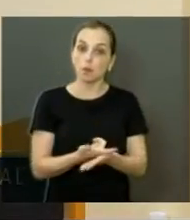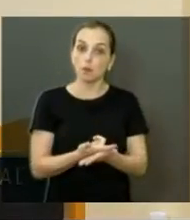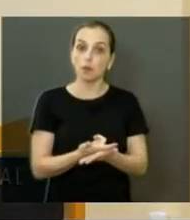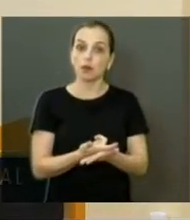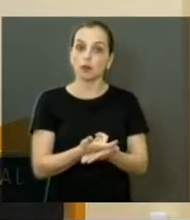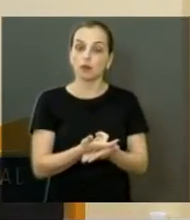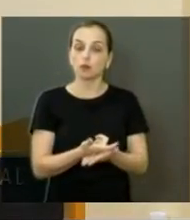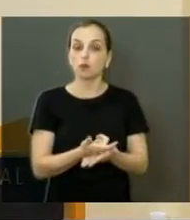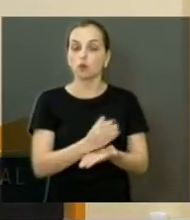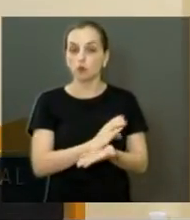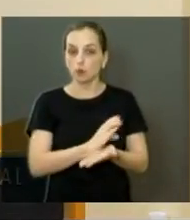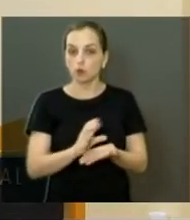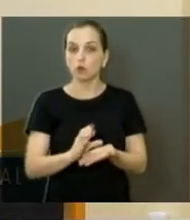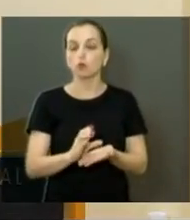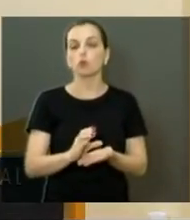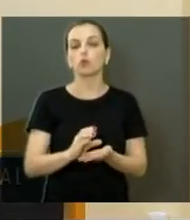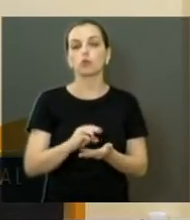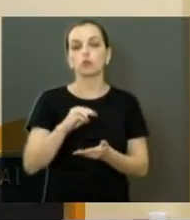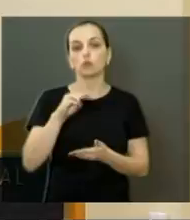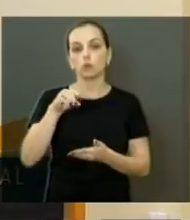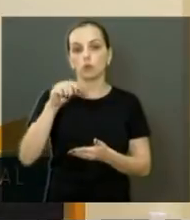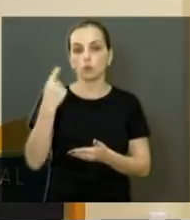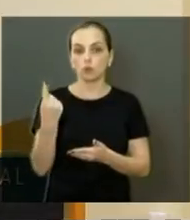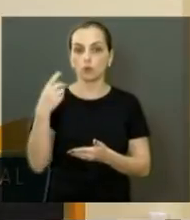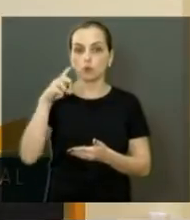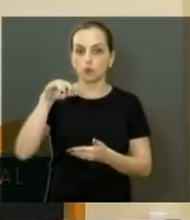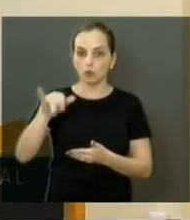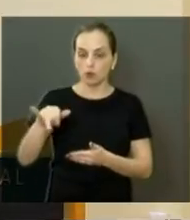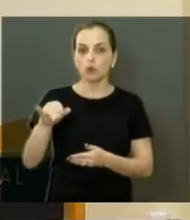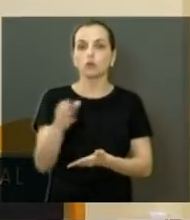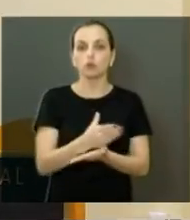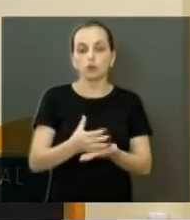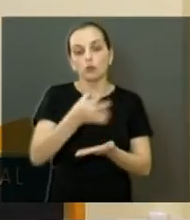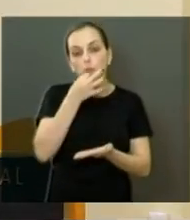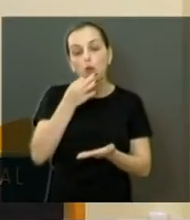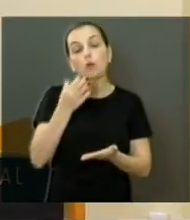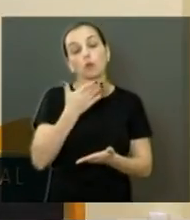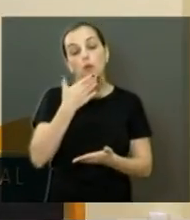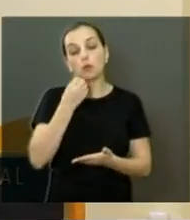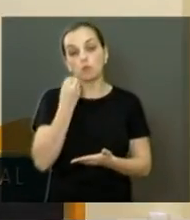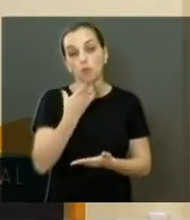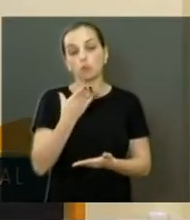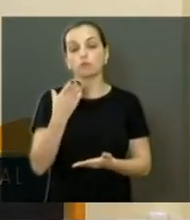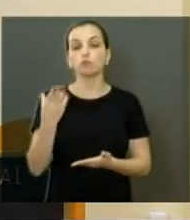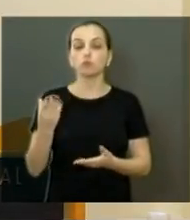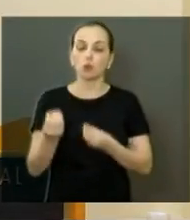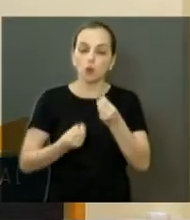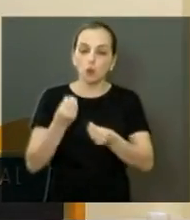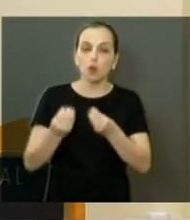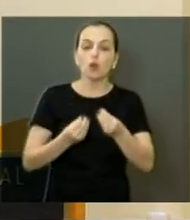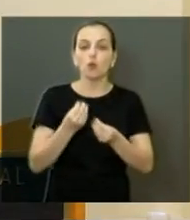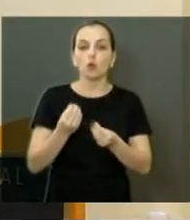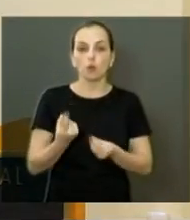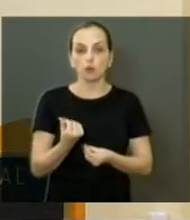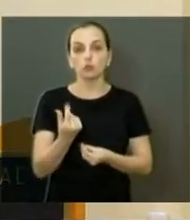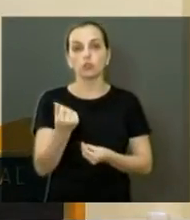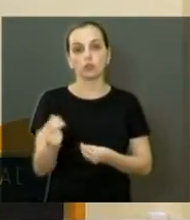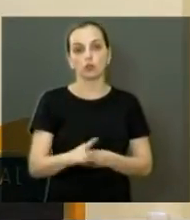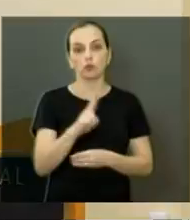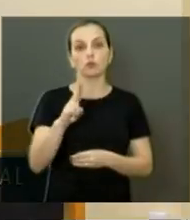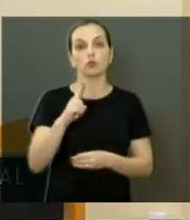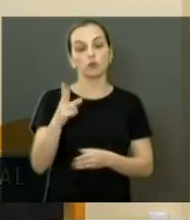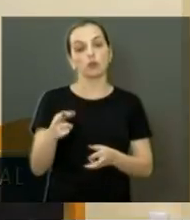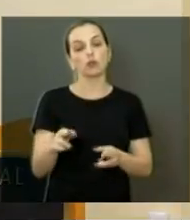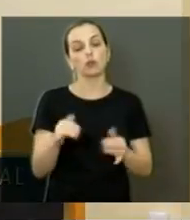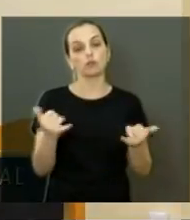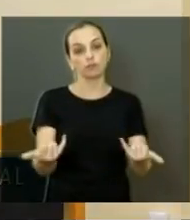de medicamentos, e como que esse recurso estava sendo utilizado. E chegou aqui a resposta do prefeito Edinho